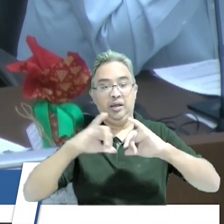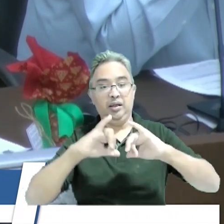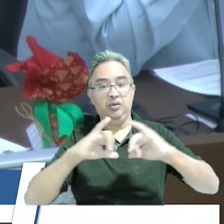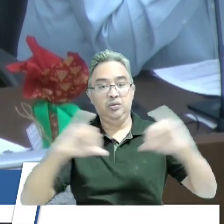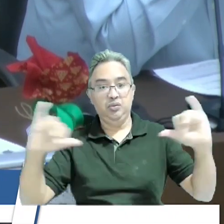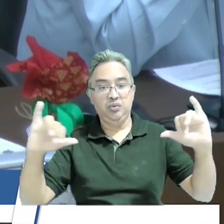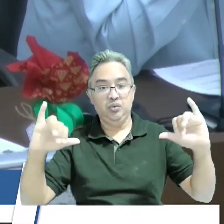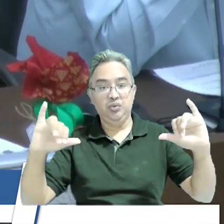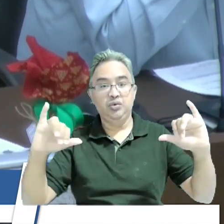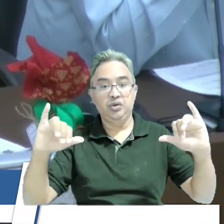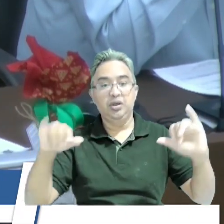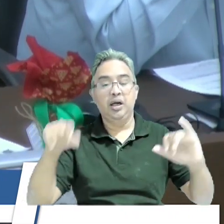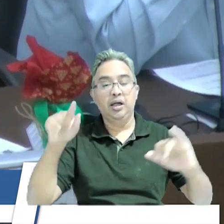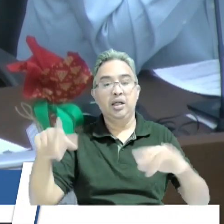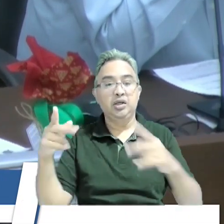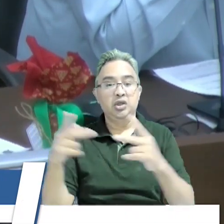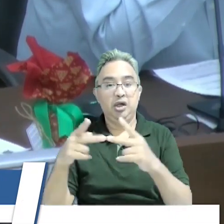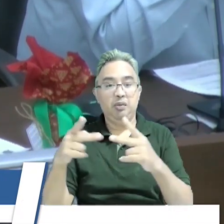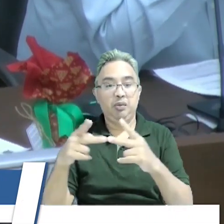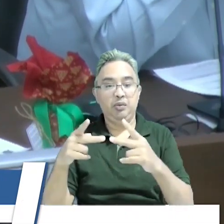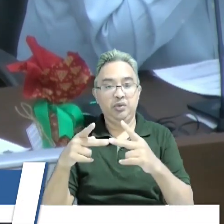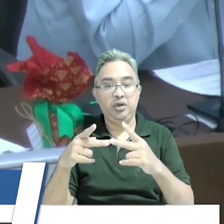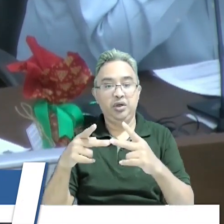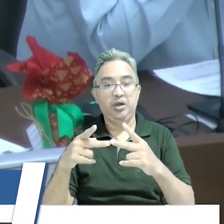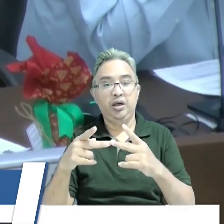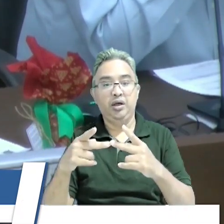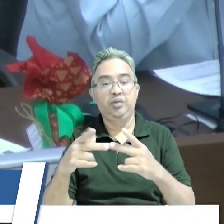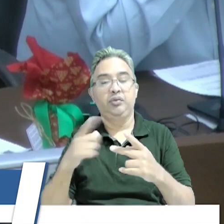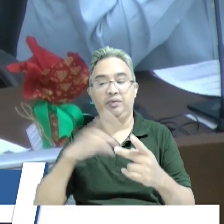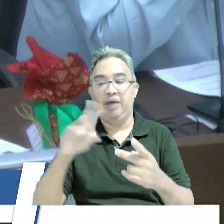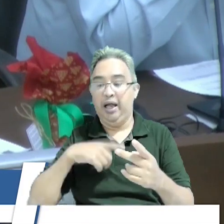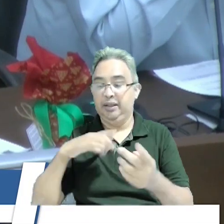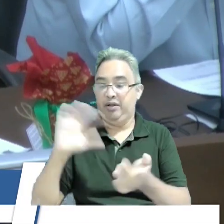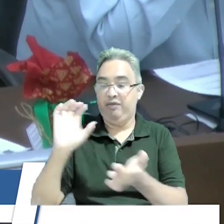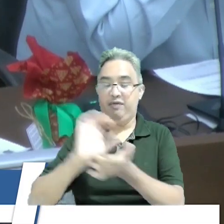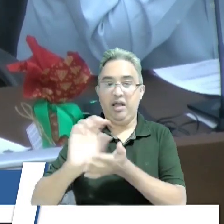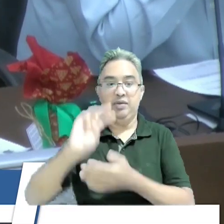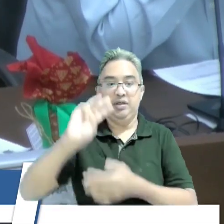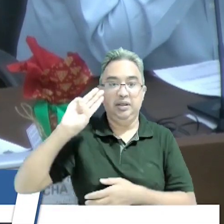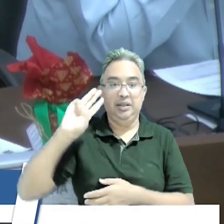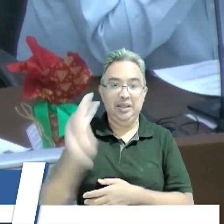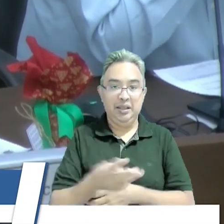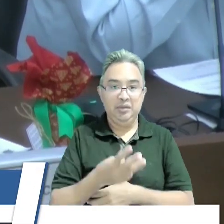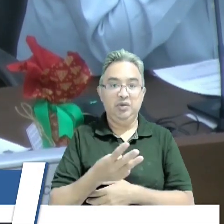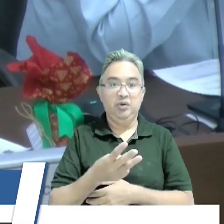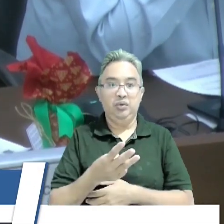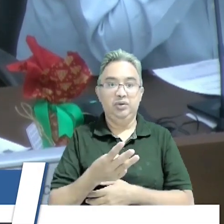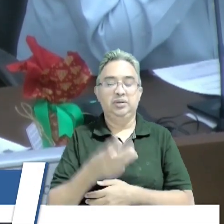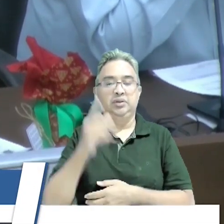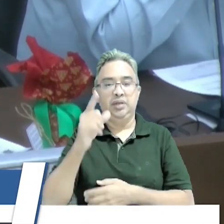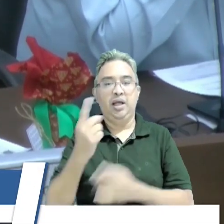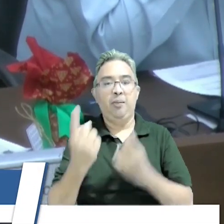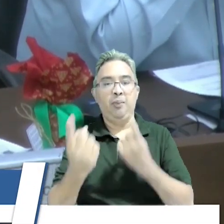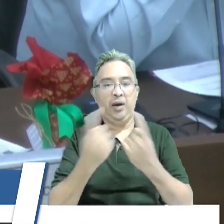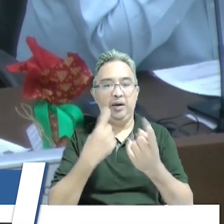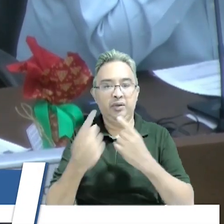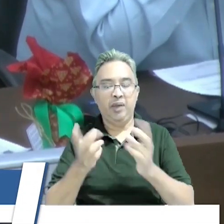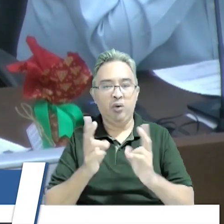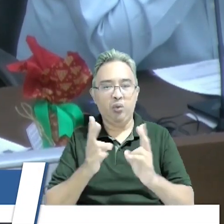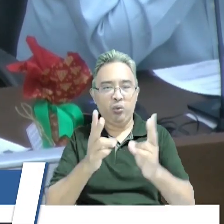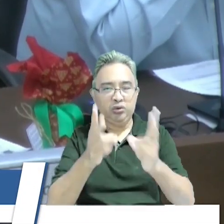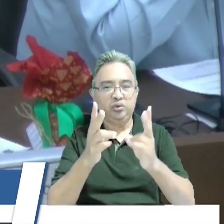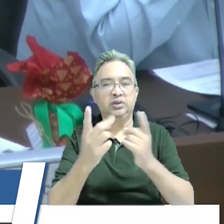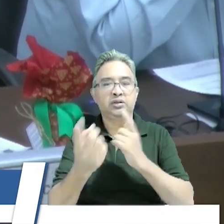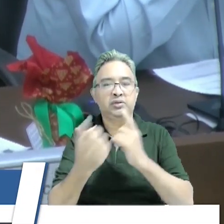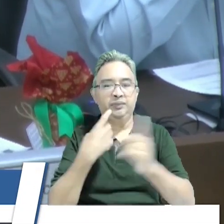esse projeto com verbas de 3 milhões para a avenida, para a continuação da avenida